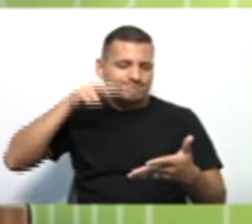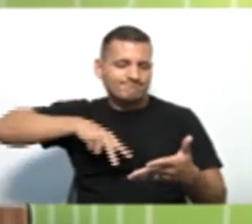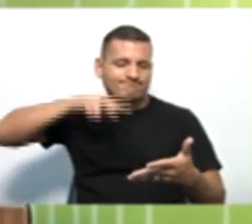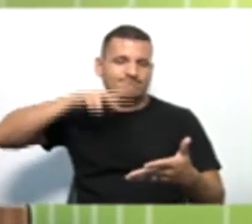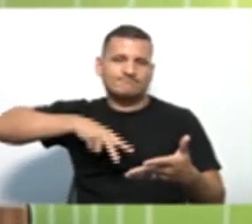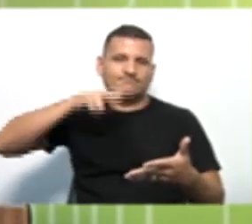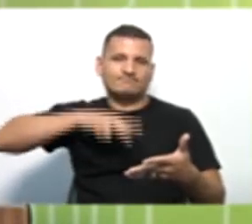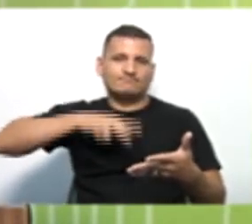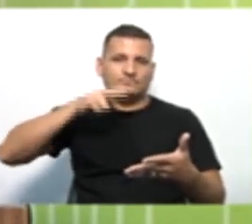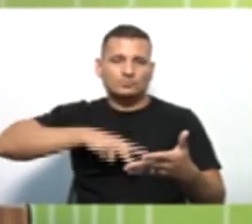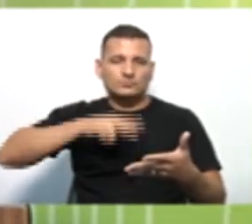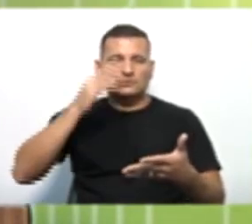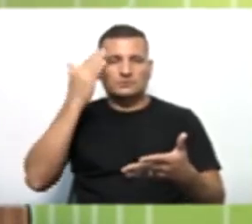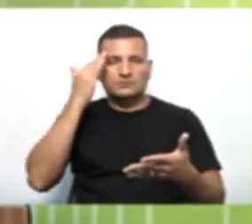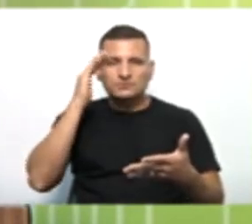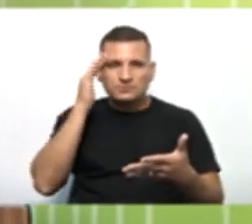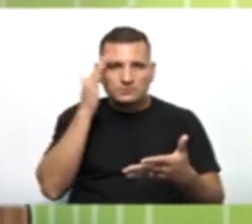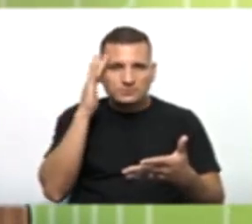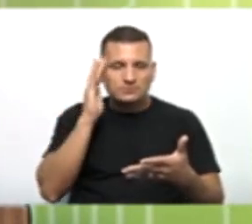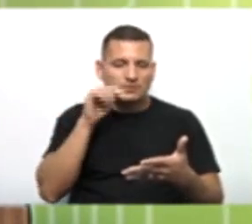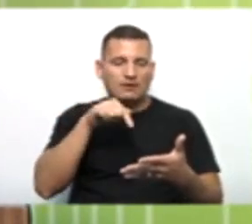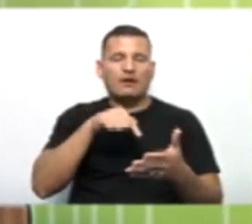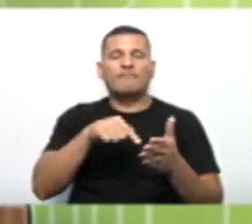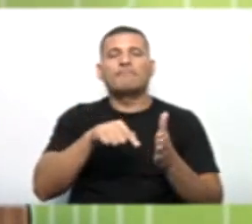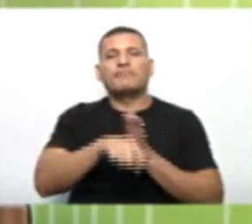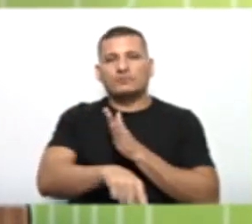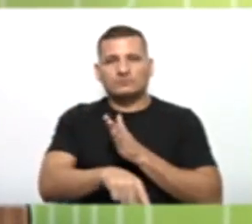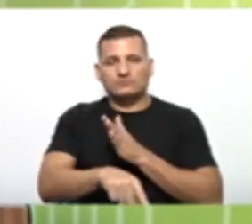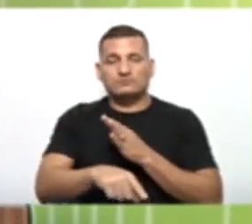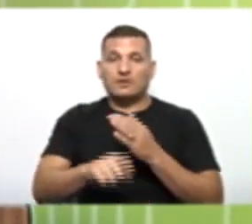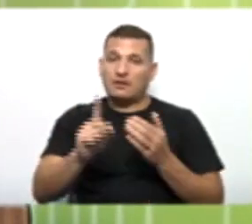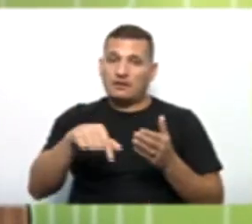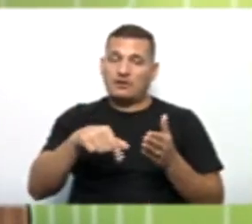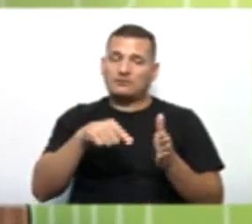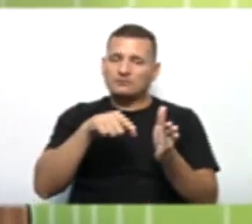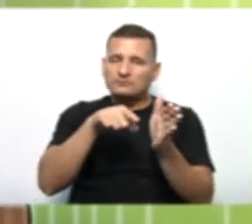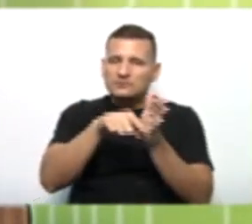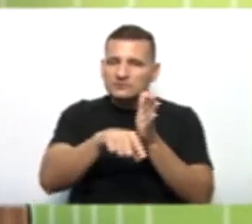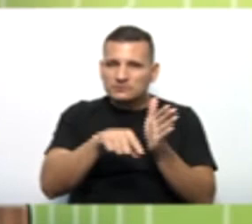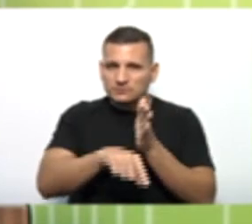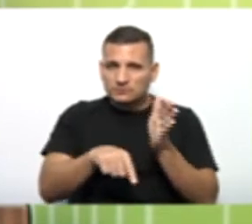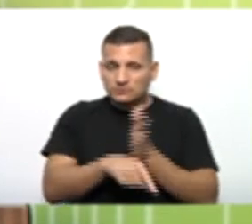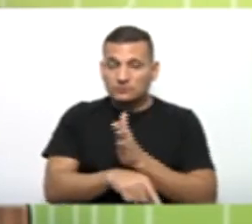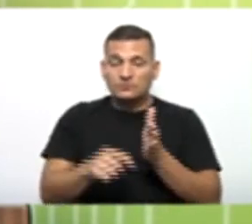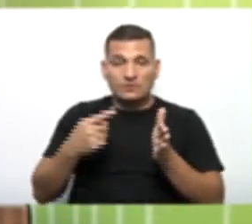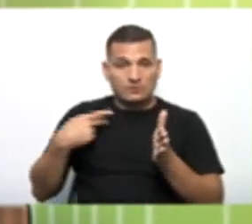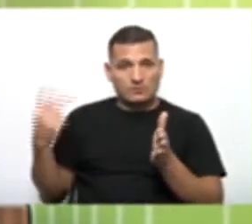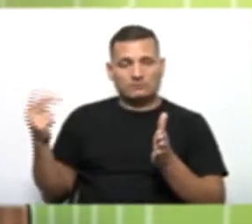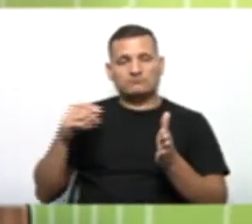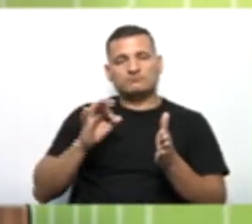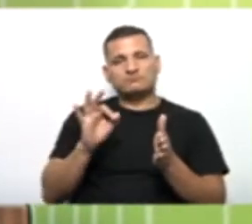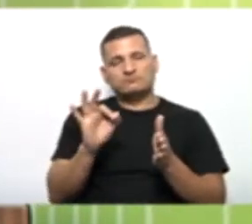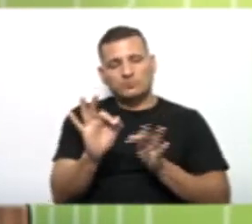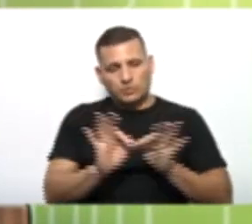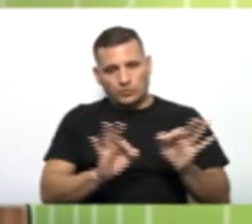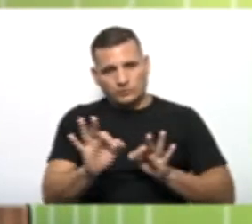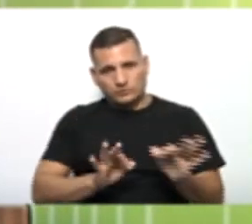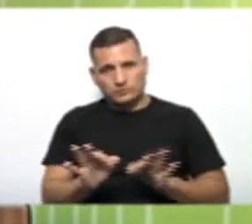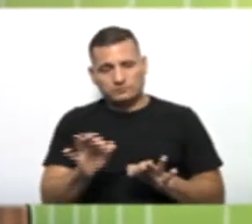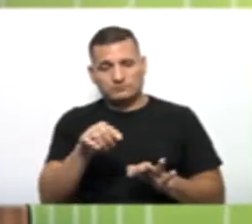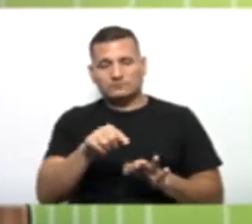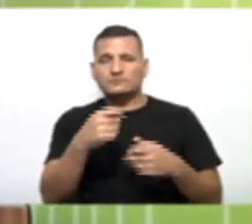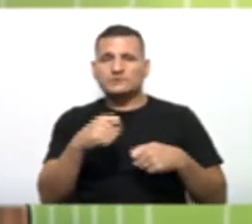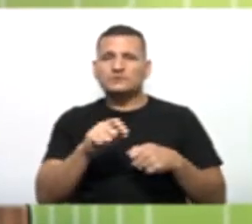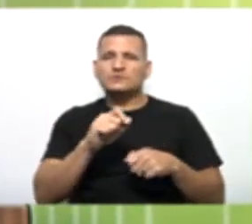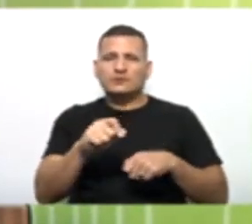né de compreensão da questão são questões essas questões que nós preparamos para vocês são questões que